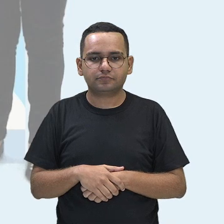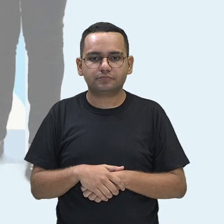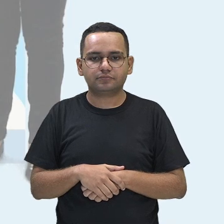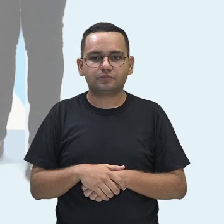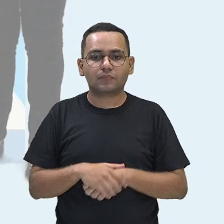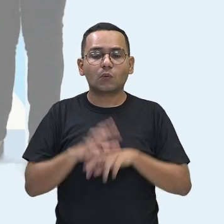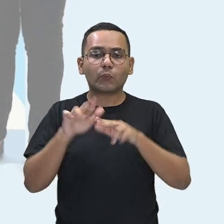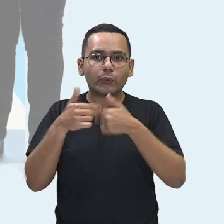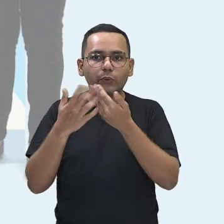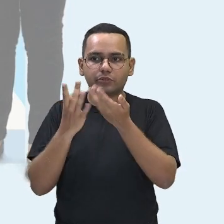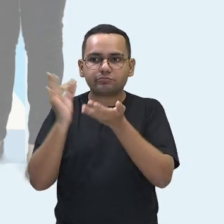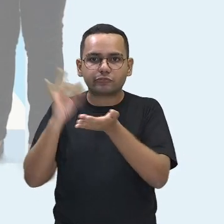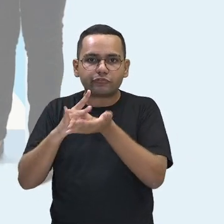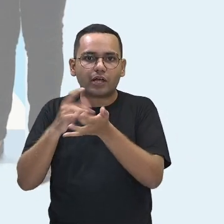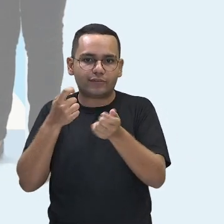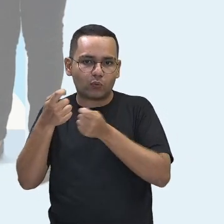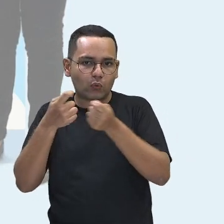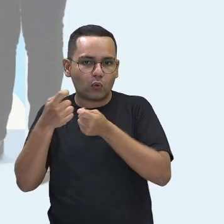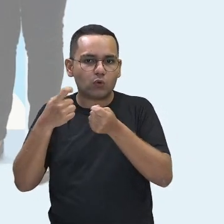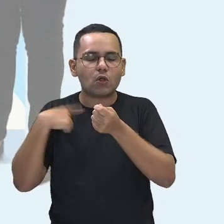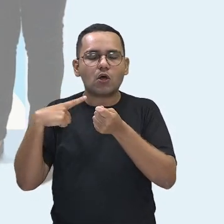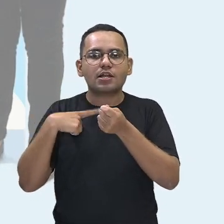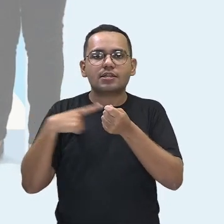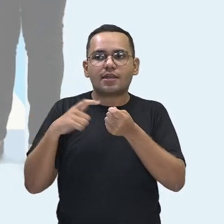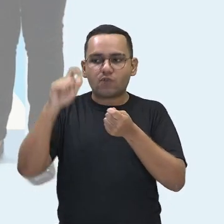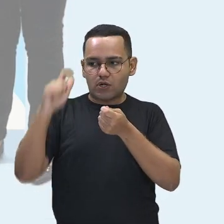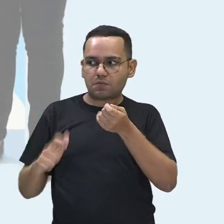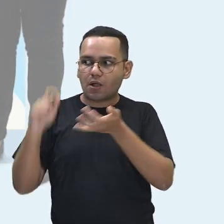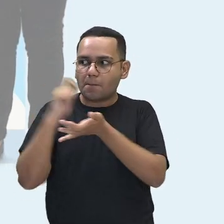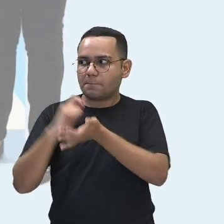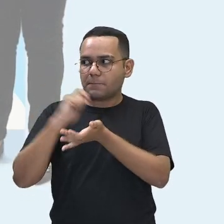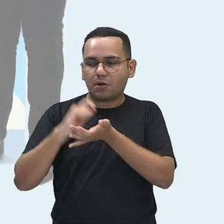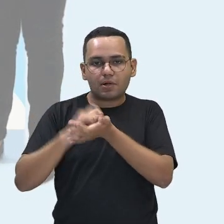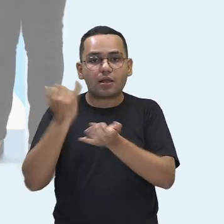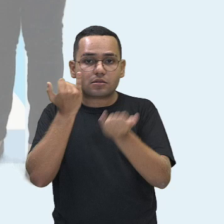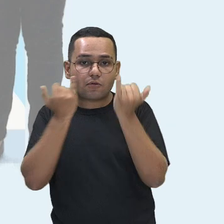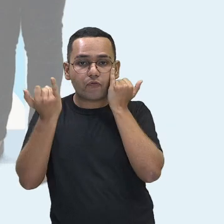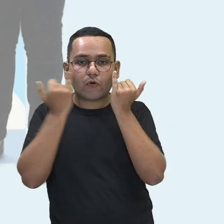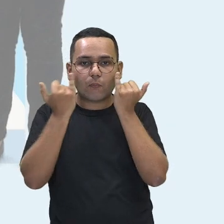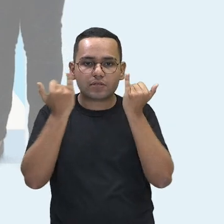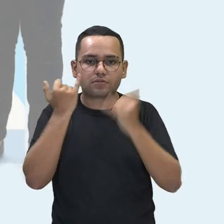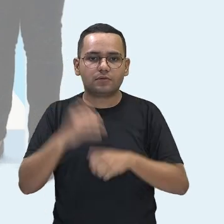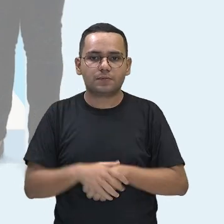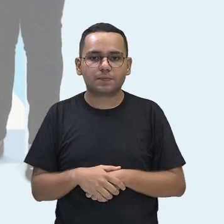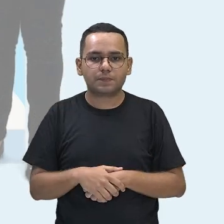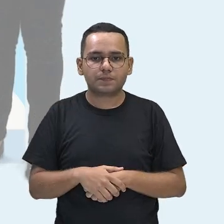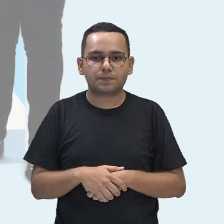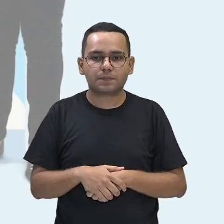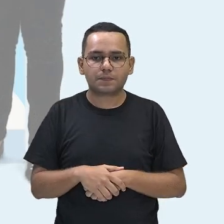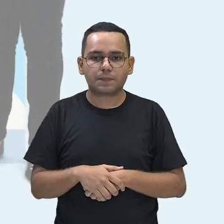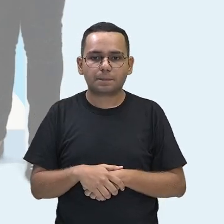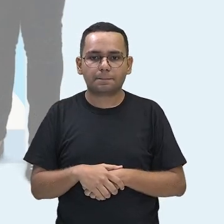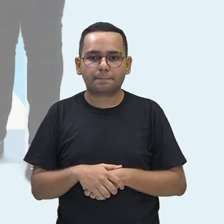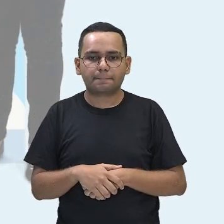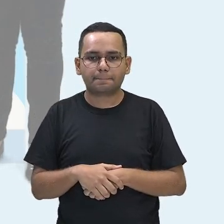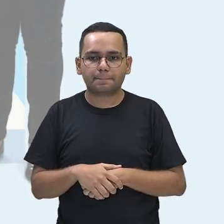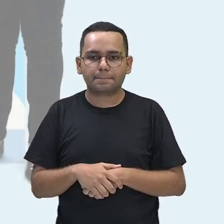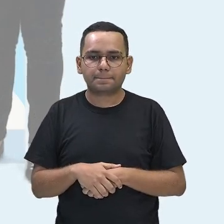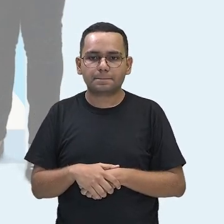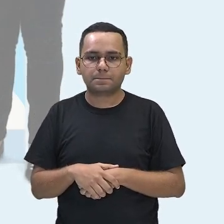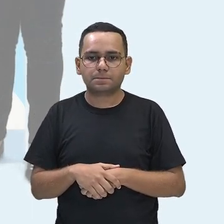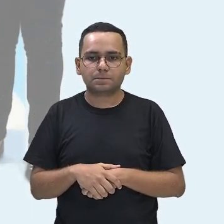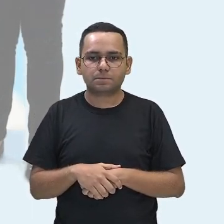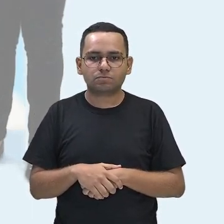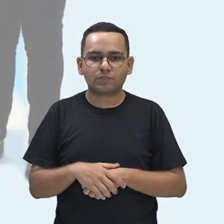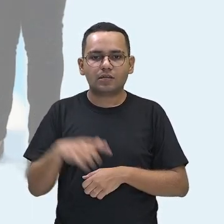foi registrado pelo escrivão da expedição, conforme as instruções que constavam no seu regimento e que deveria